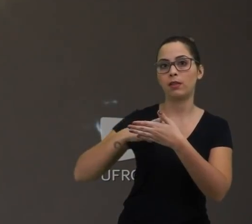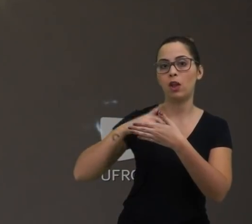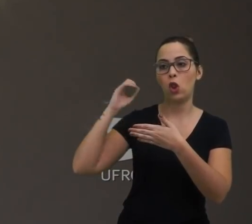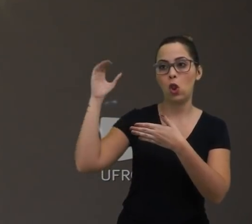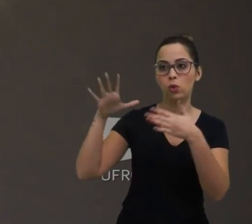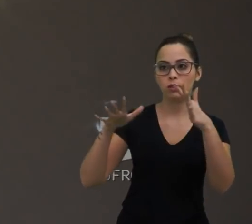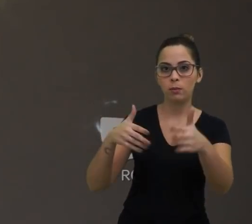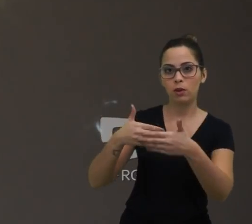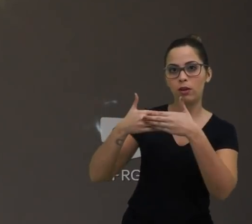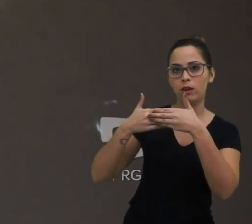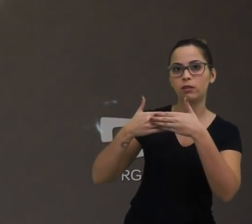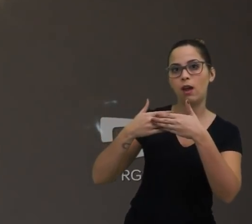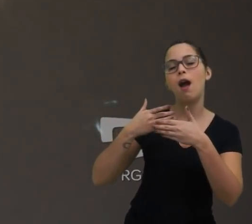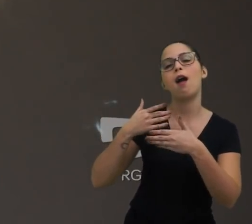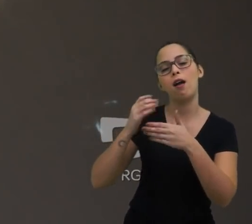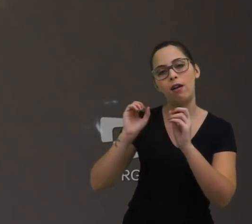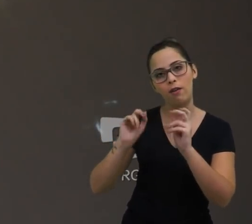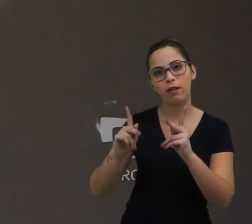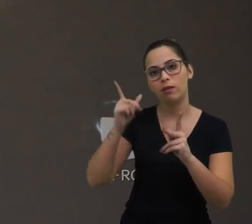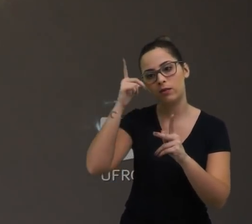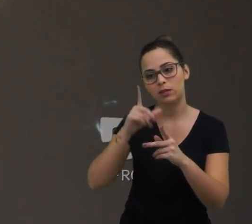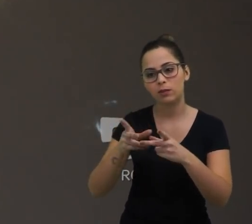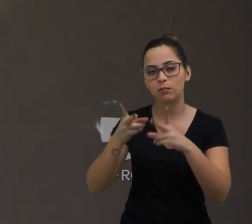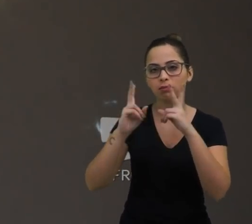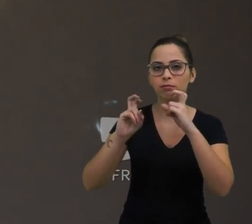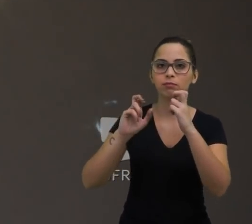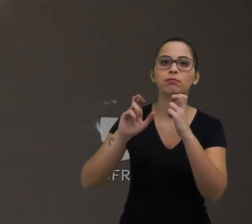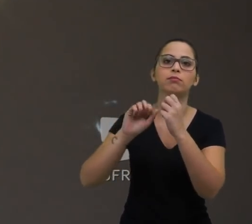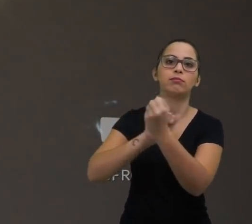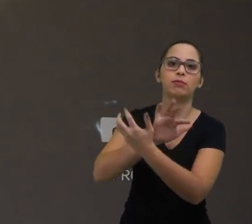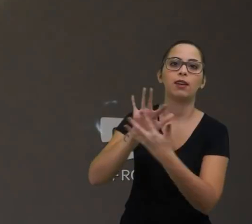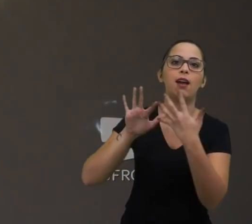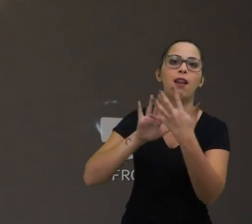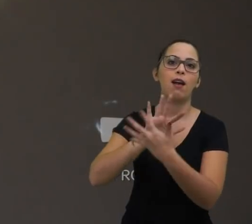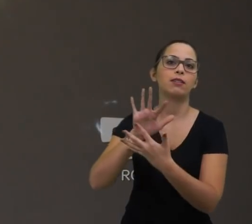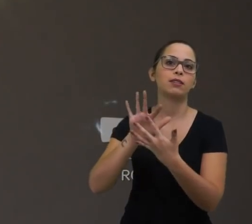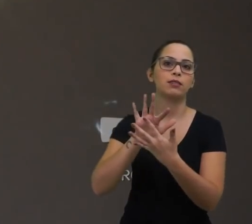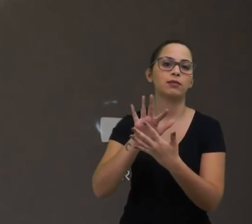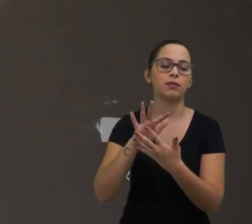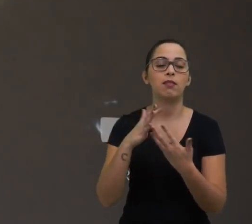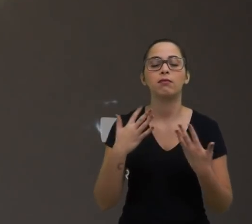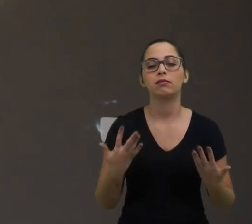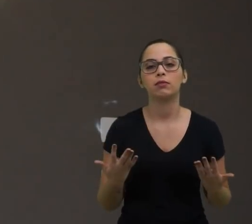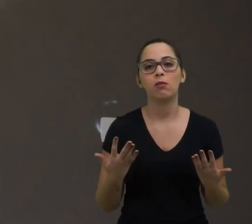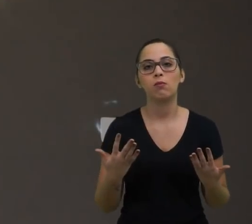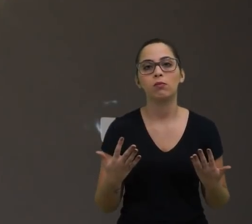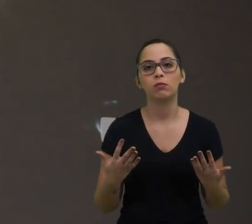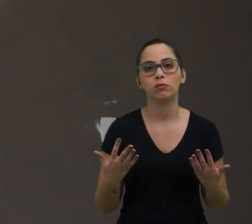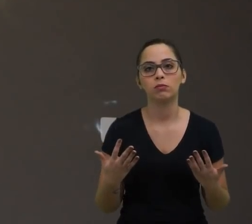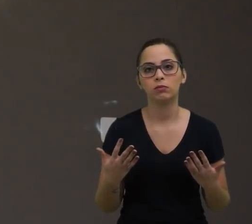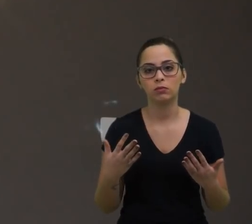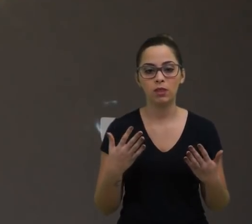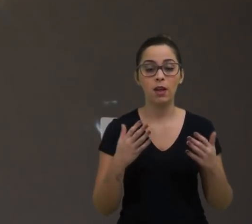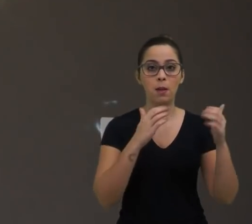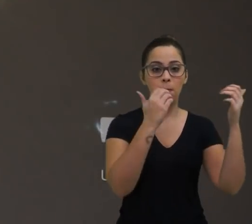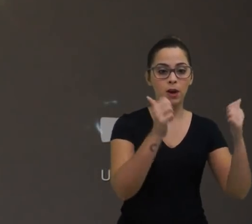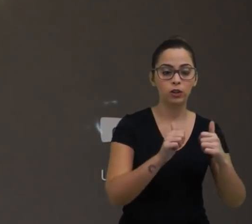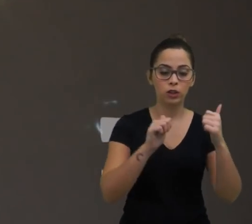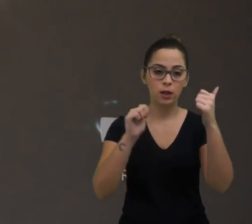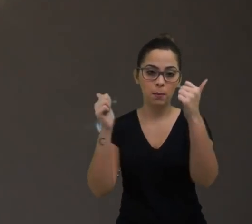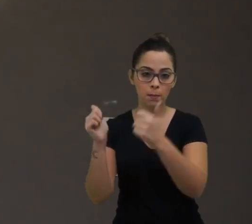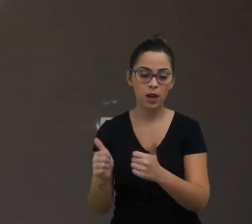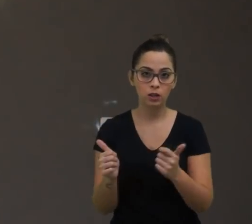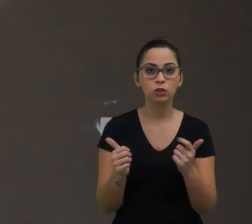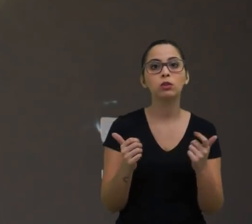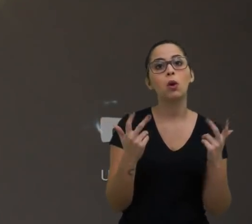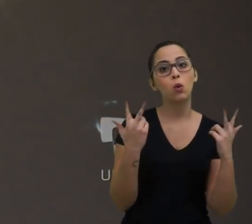está. Então, o quasar ele é tão brilhante que para observar a galáxia hospedeira é preciso ocultar o núcleo. Além disso,